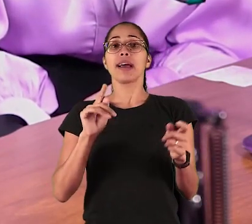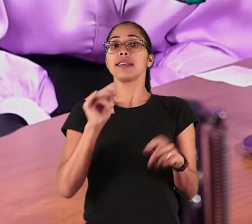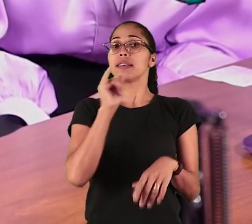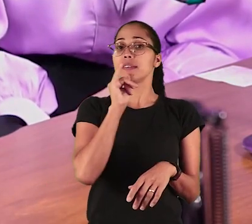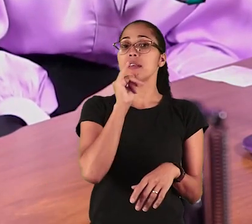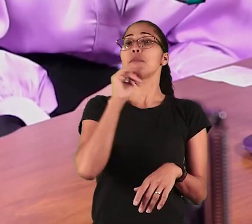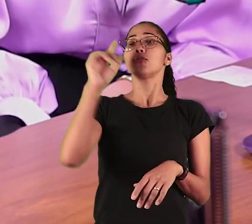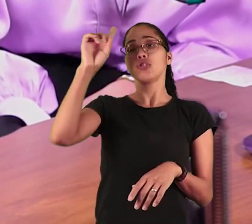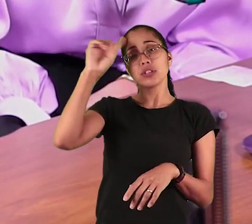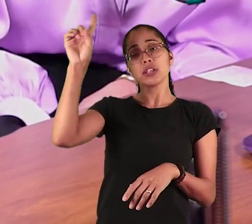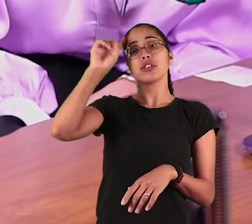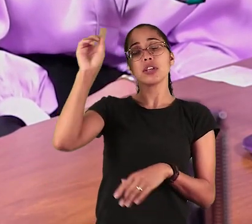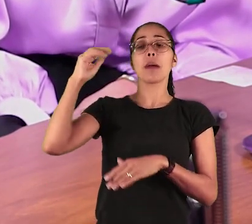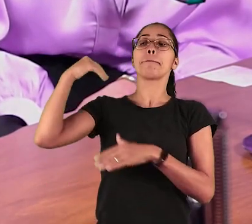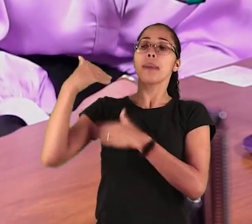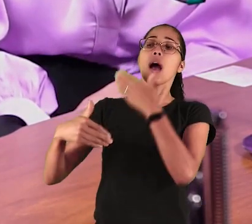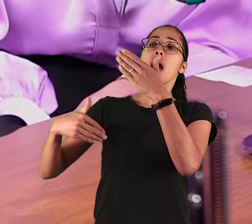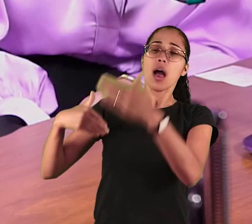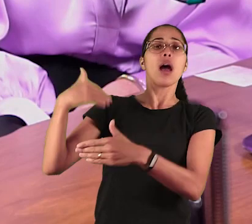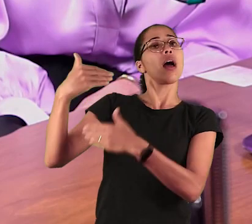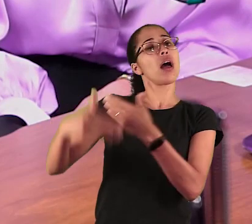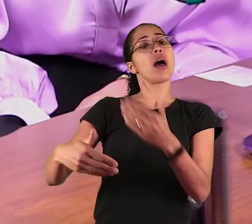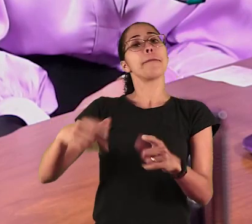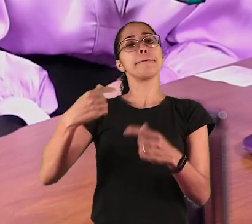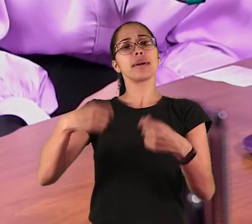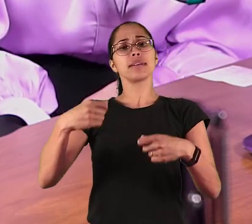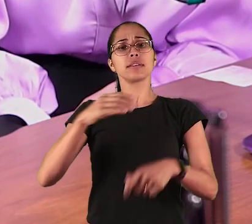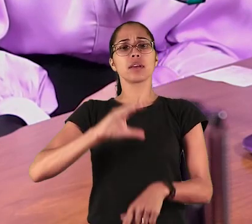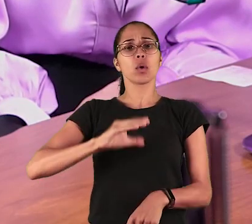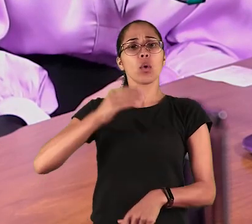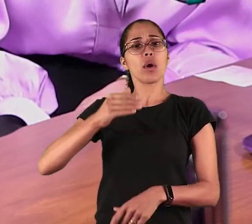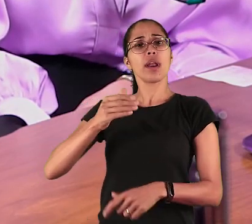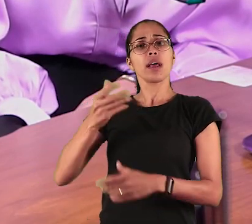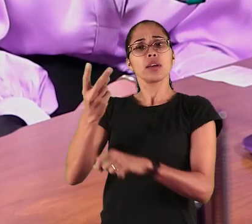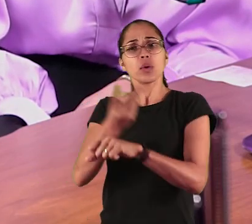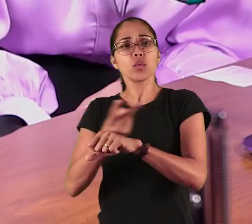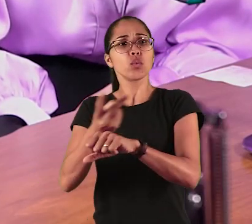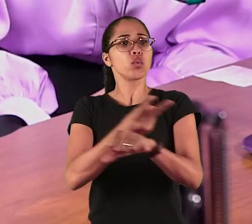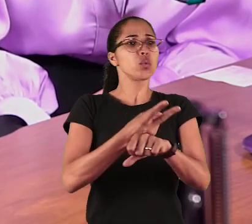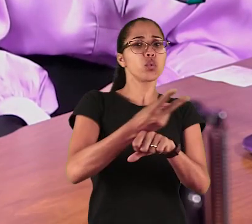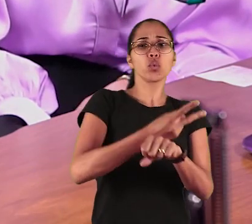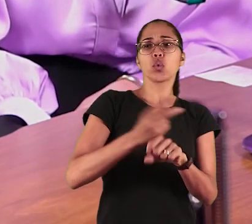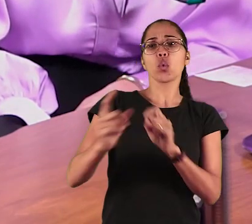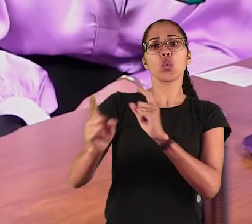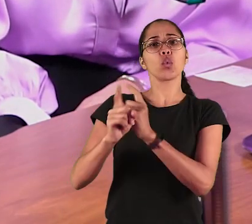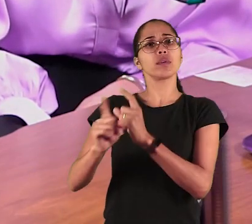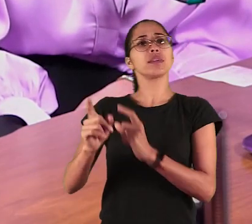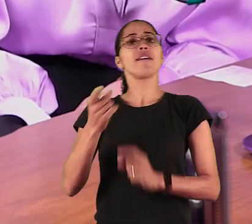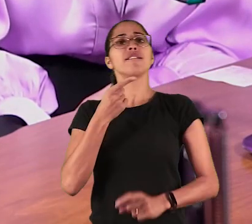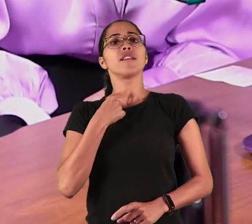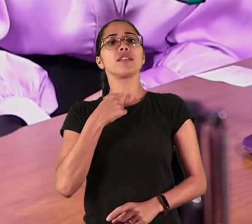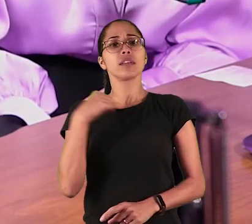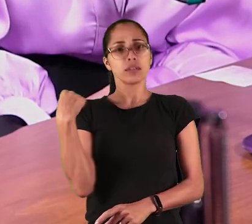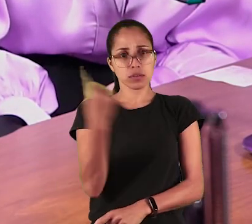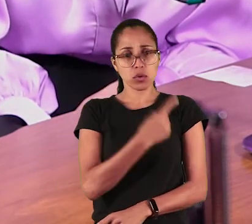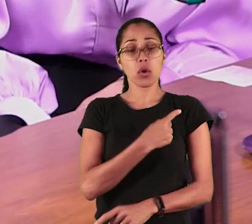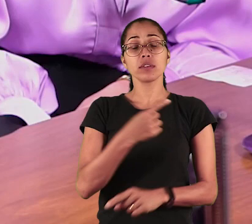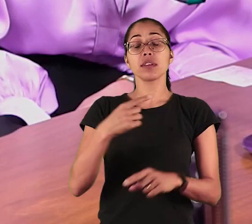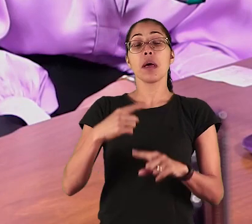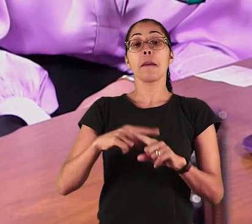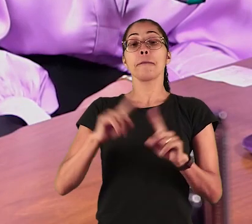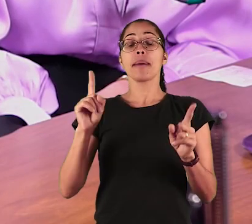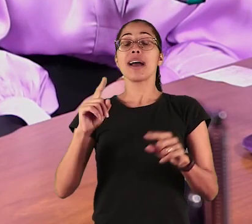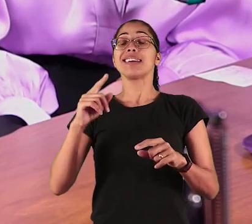uma construção diária e é preciso muito Coragem eu acho que para buscar o que a gente quer mas a gente também tem que passar ali por